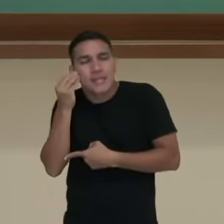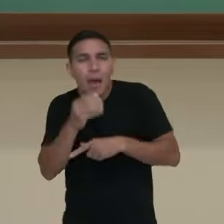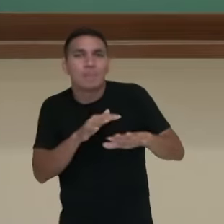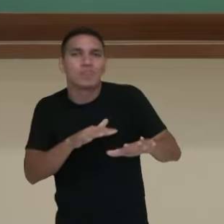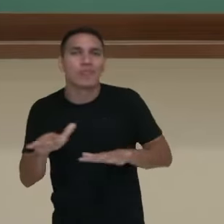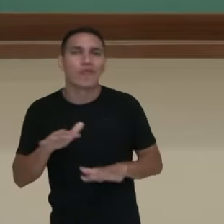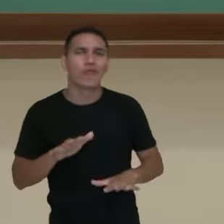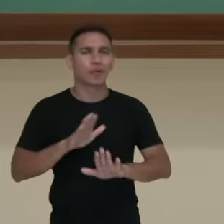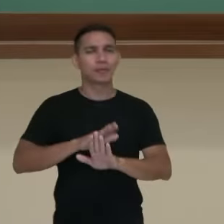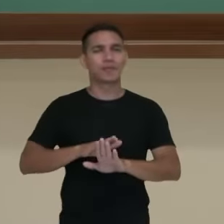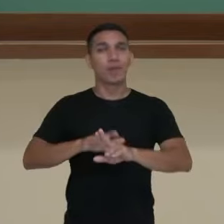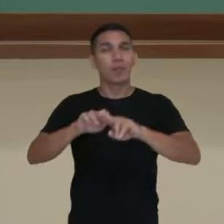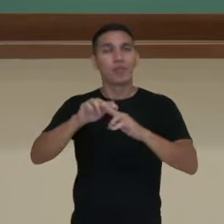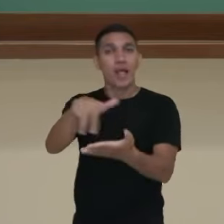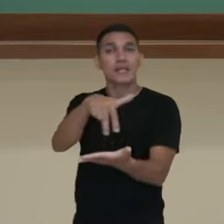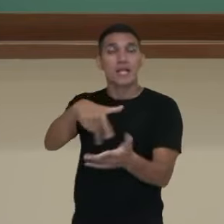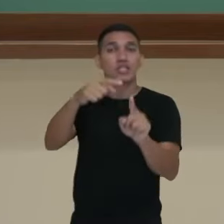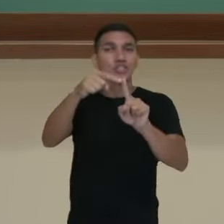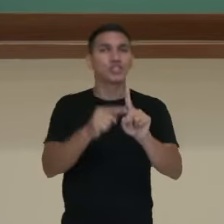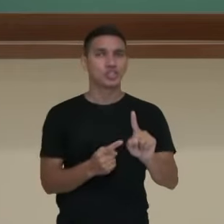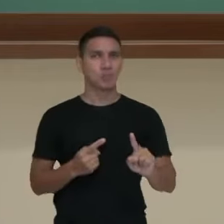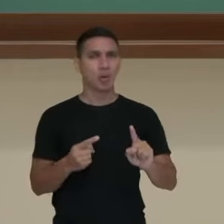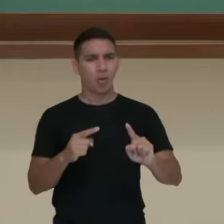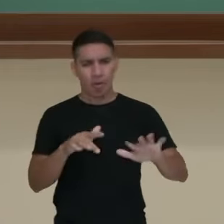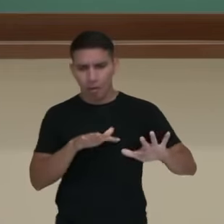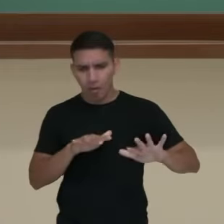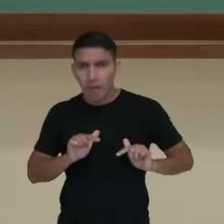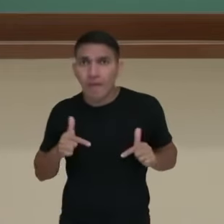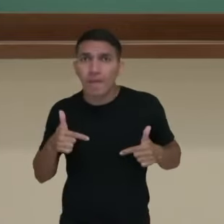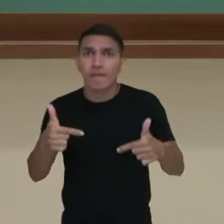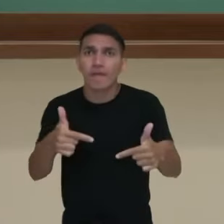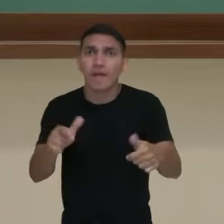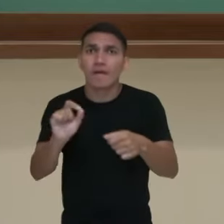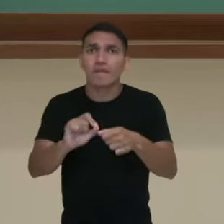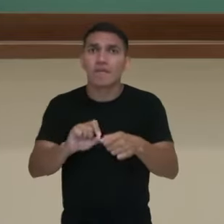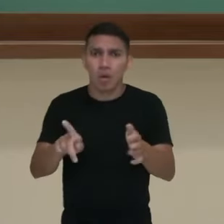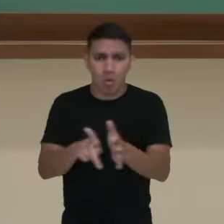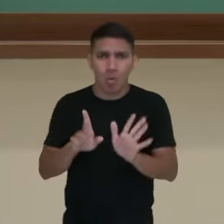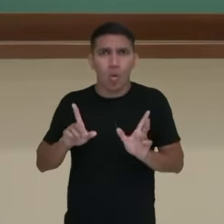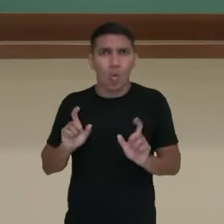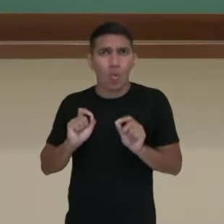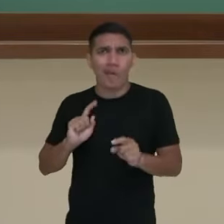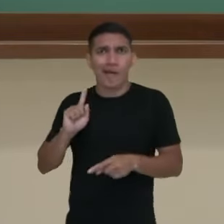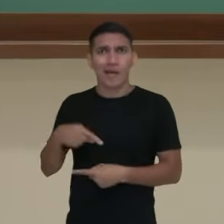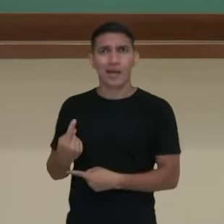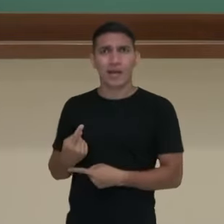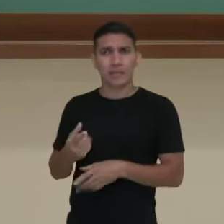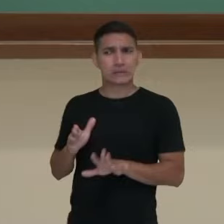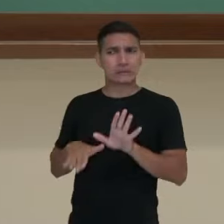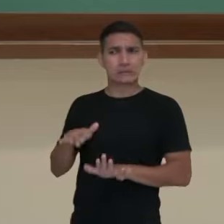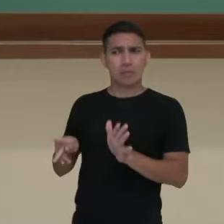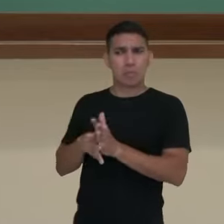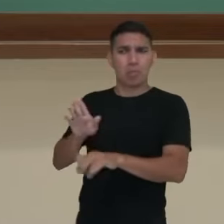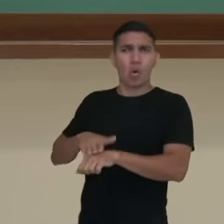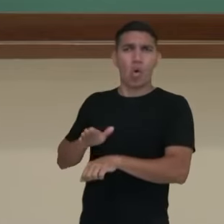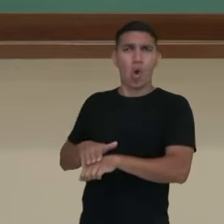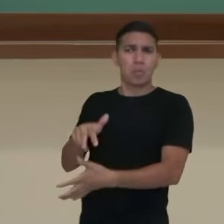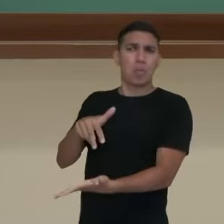dança é um tipo de atividade física que a gente não consegue fazer simplesmente pela atividade em si,